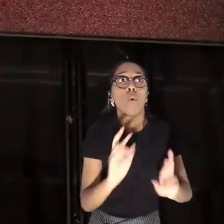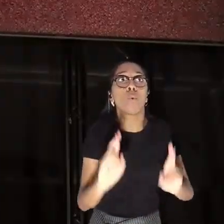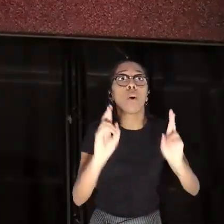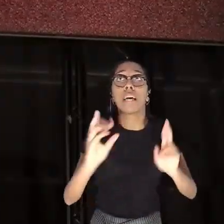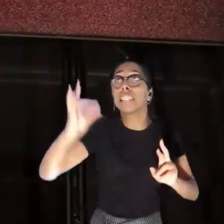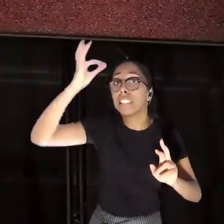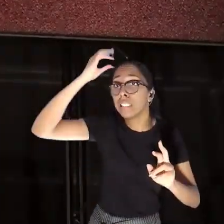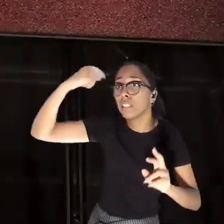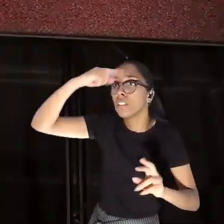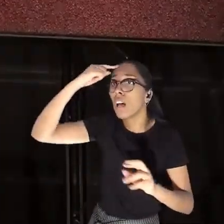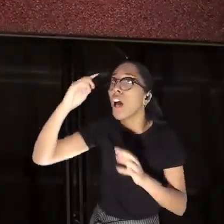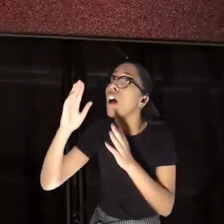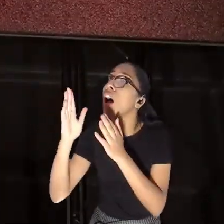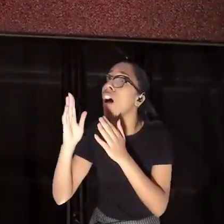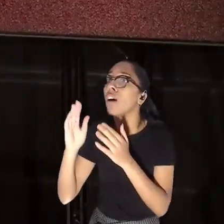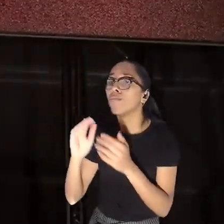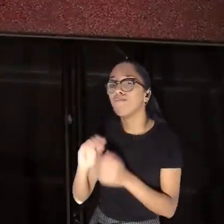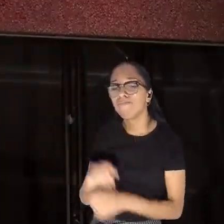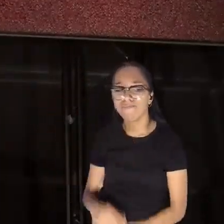não faz parte.